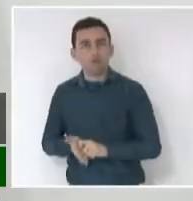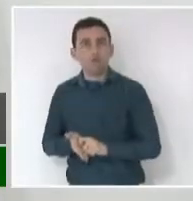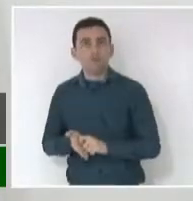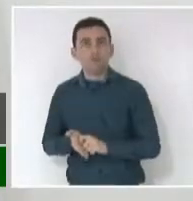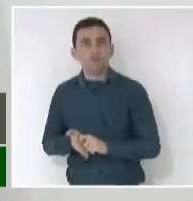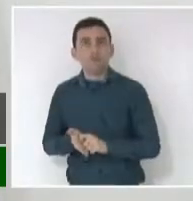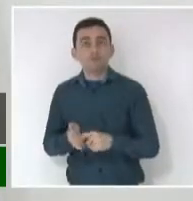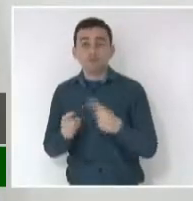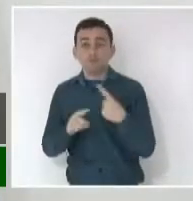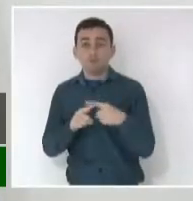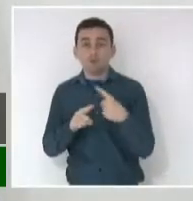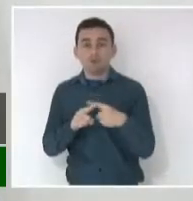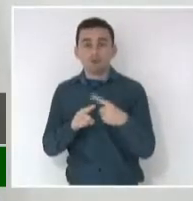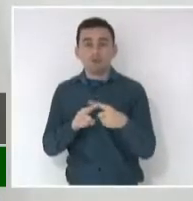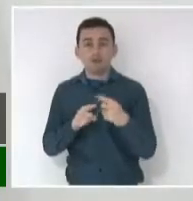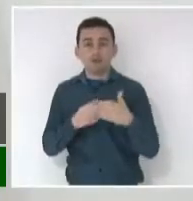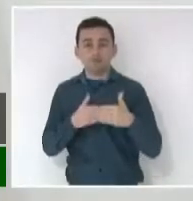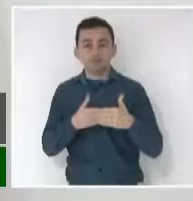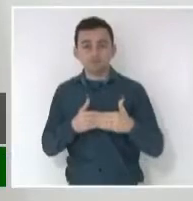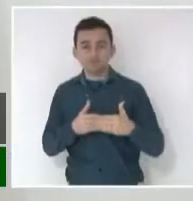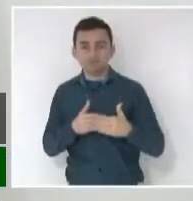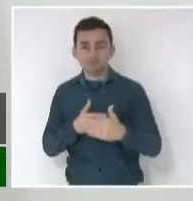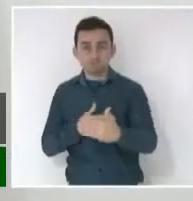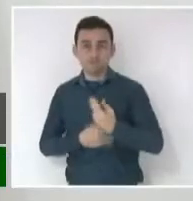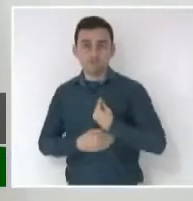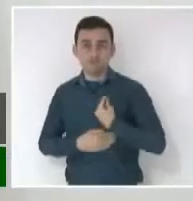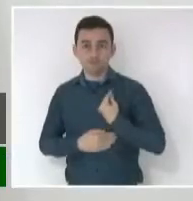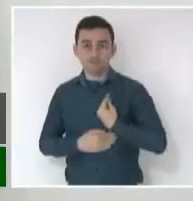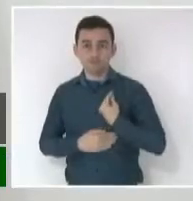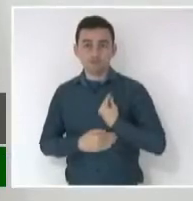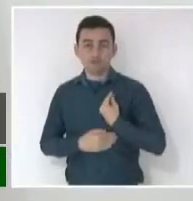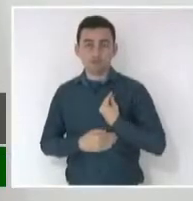porque a partir da vinda do homem,